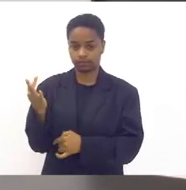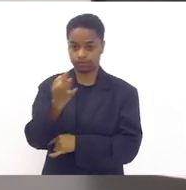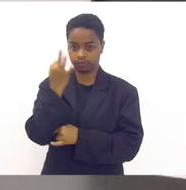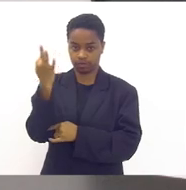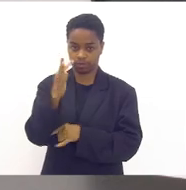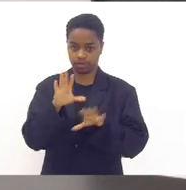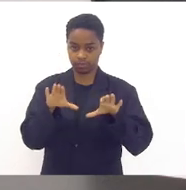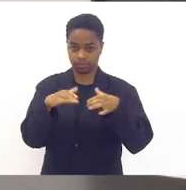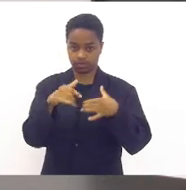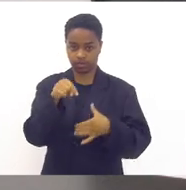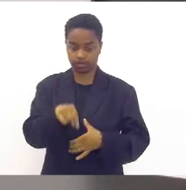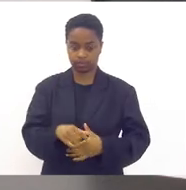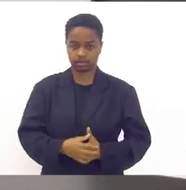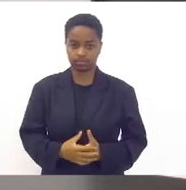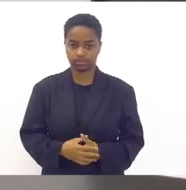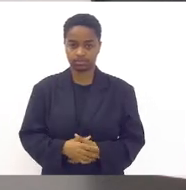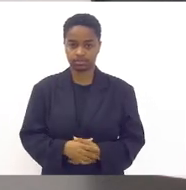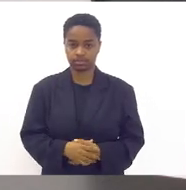a comissão.